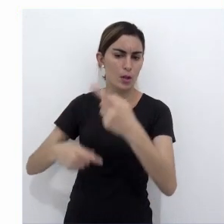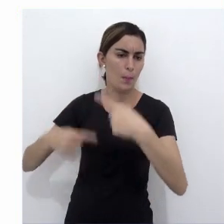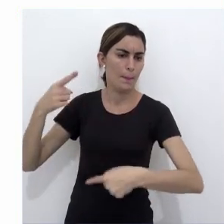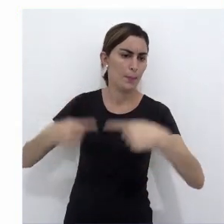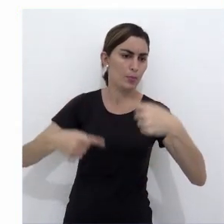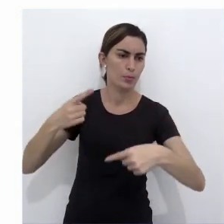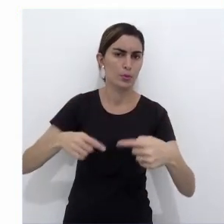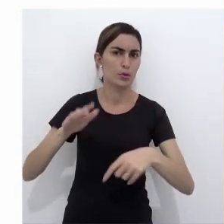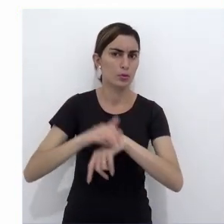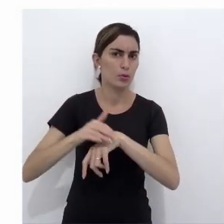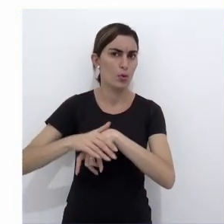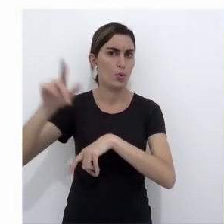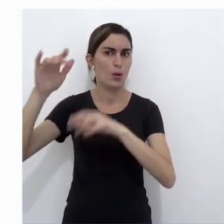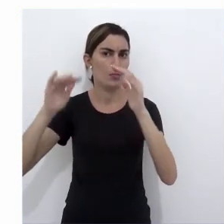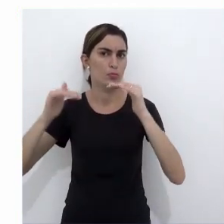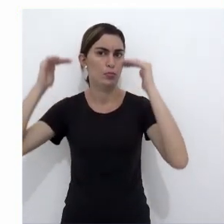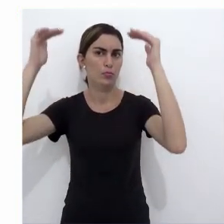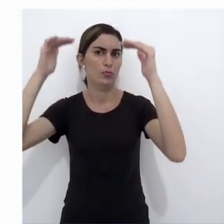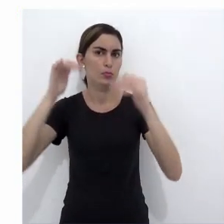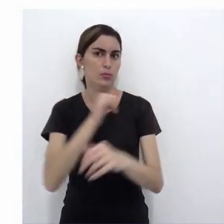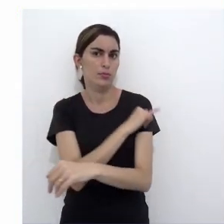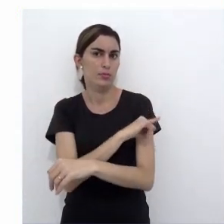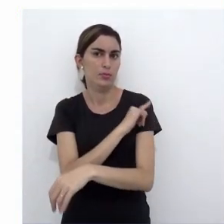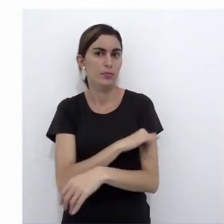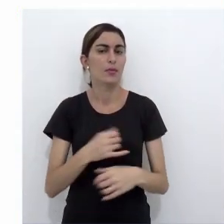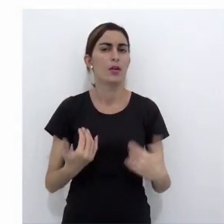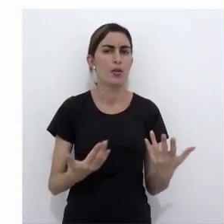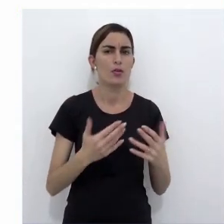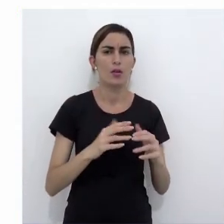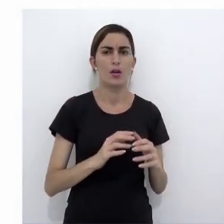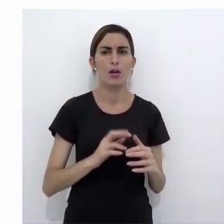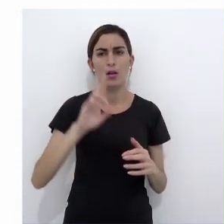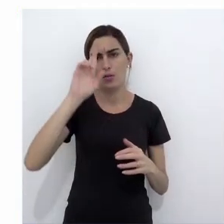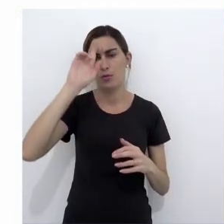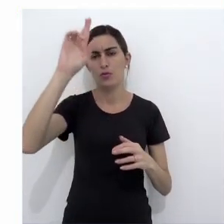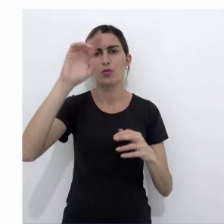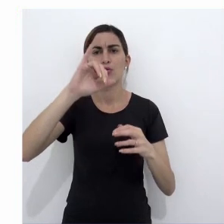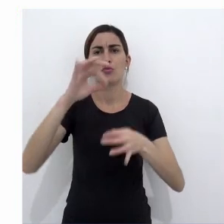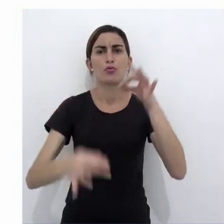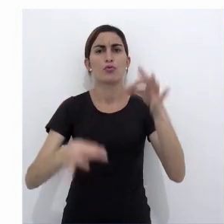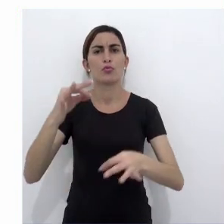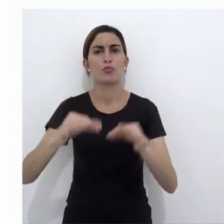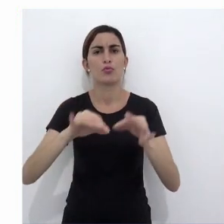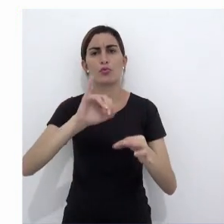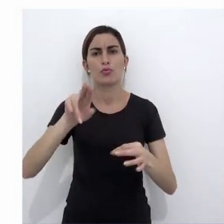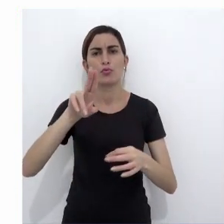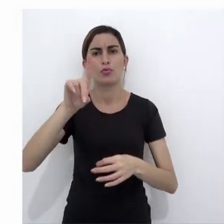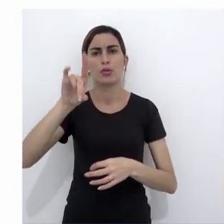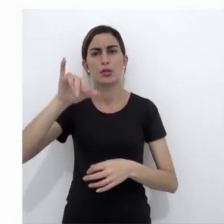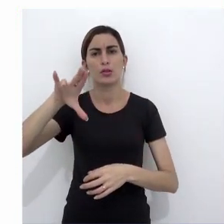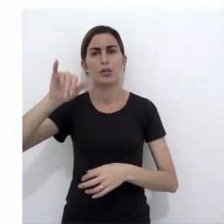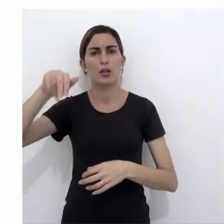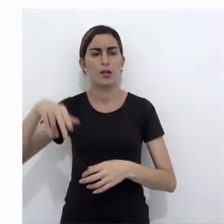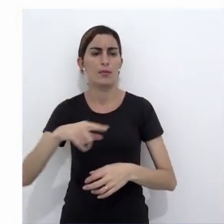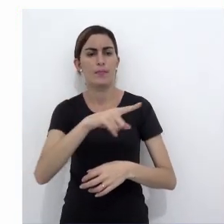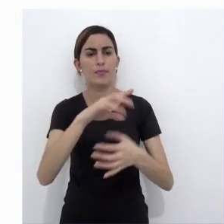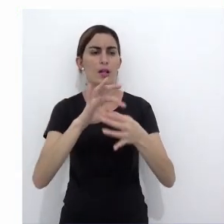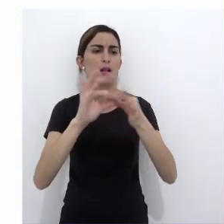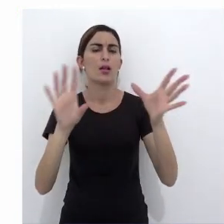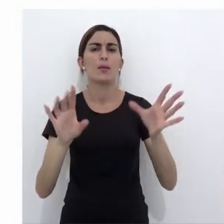político nas mãos da corte no Rio de Janeiro. Com relação ao poder judiciário, para os liberais teria que